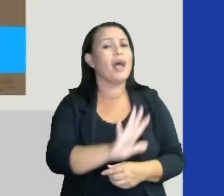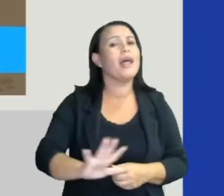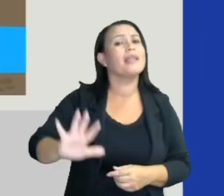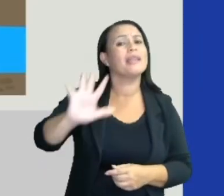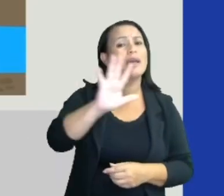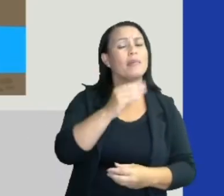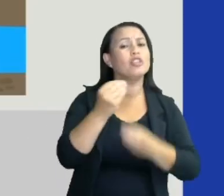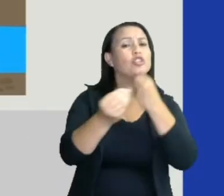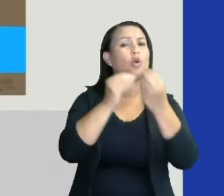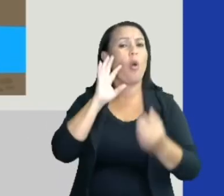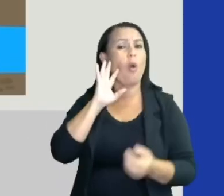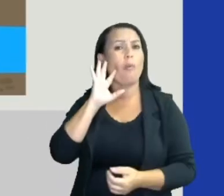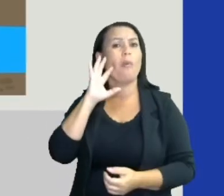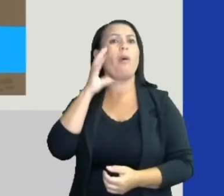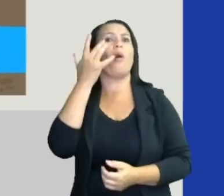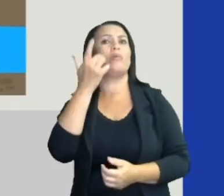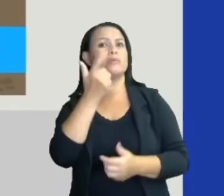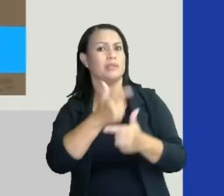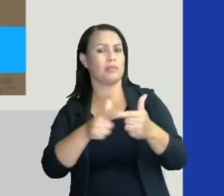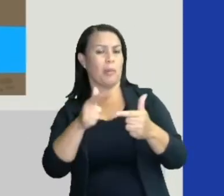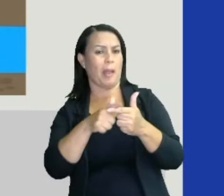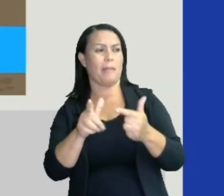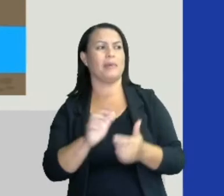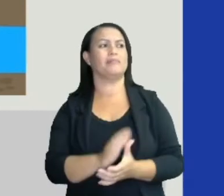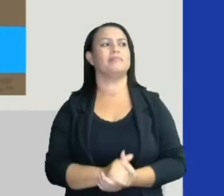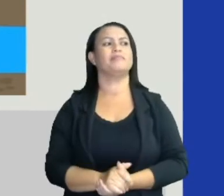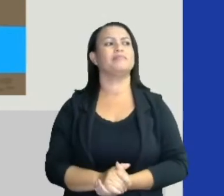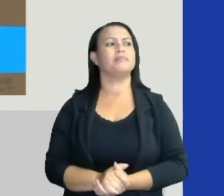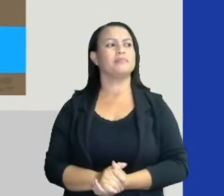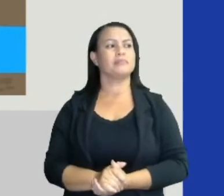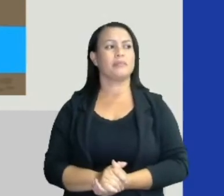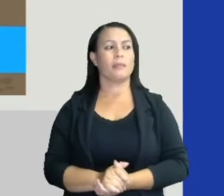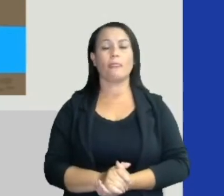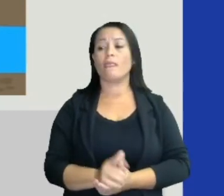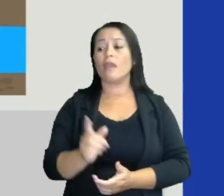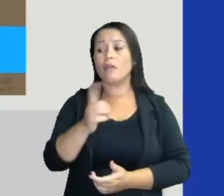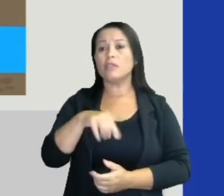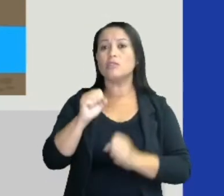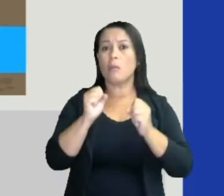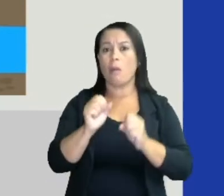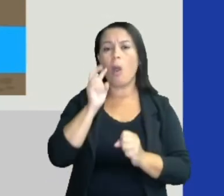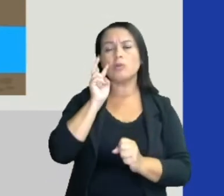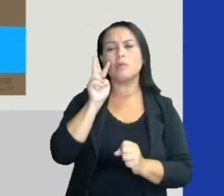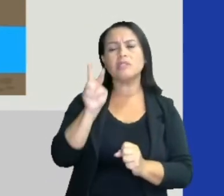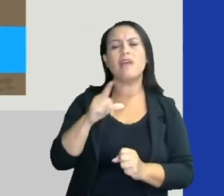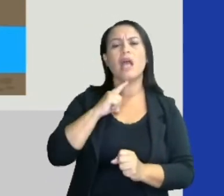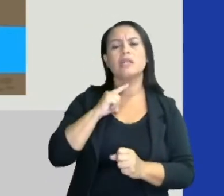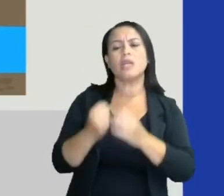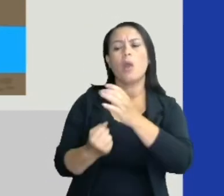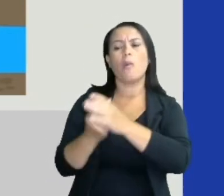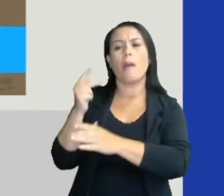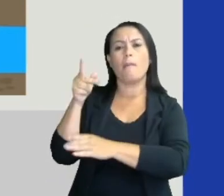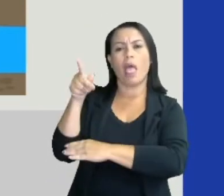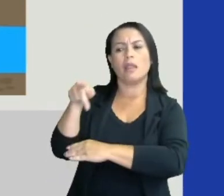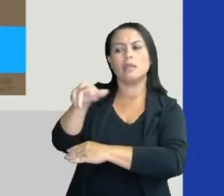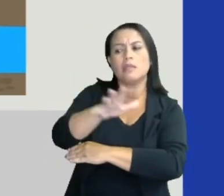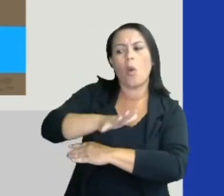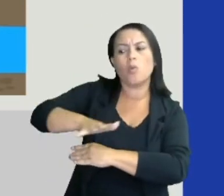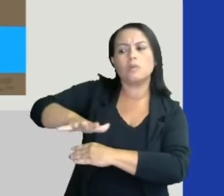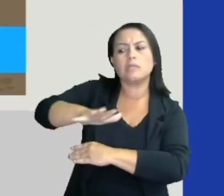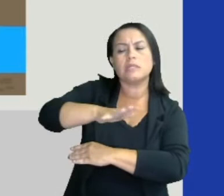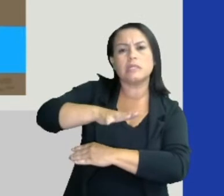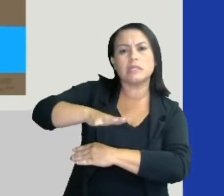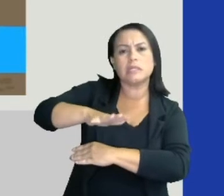imagem como é que pode acontecer essa contaminação e vocês podem observar que tem uma plantação Zinha ali no meio